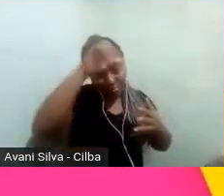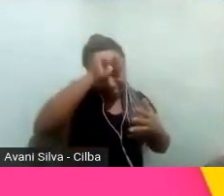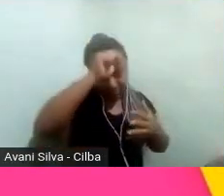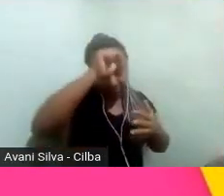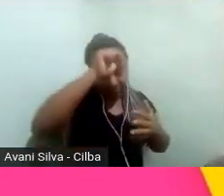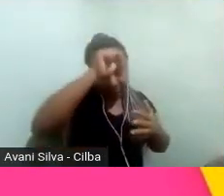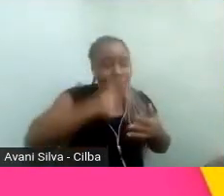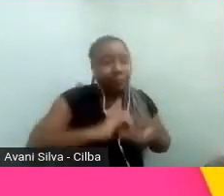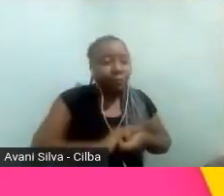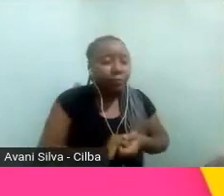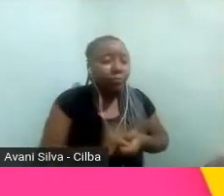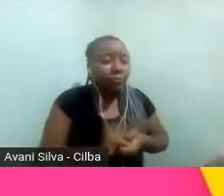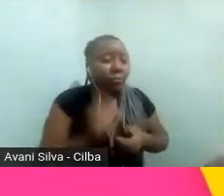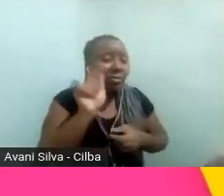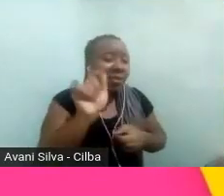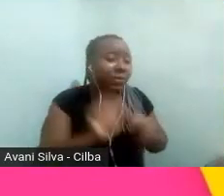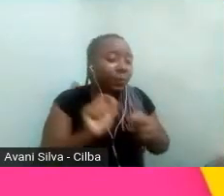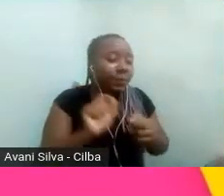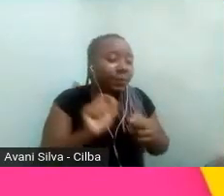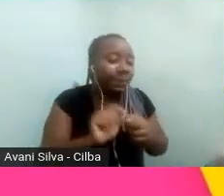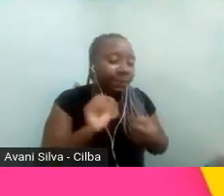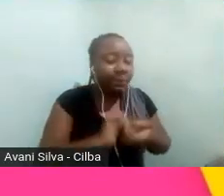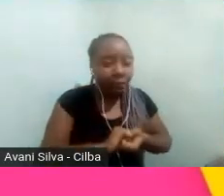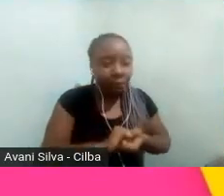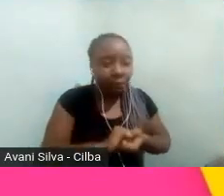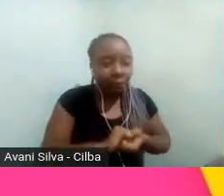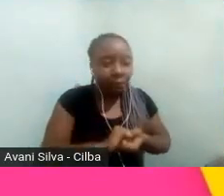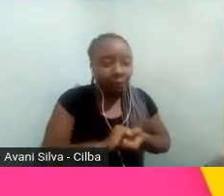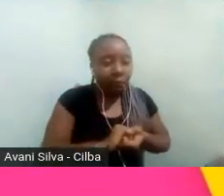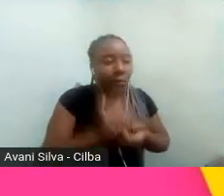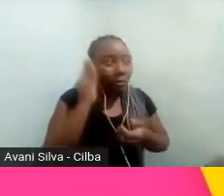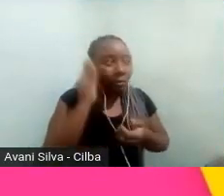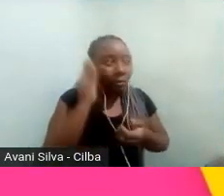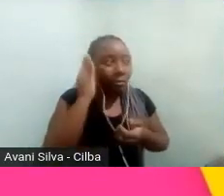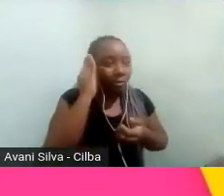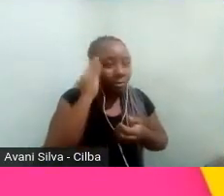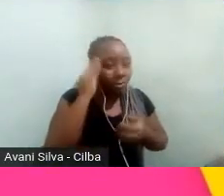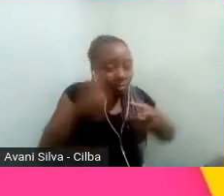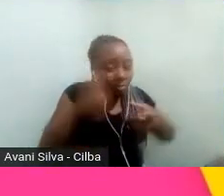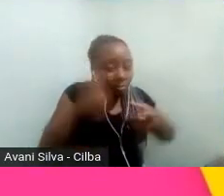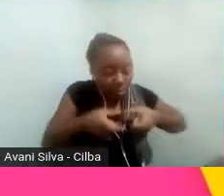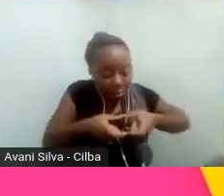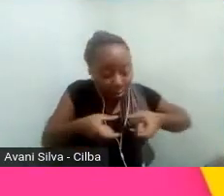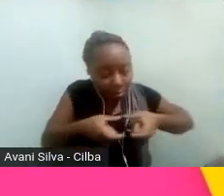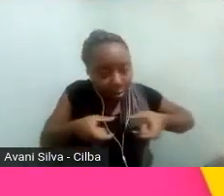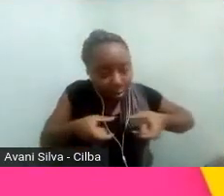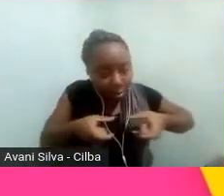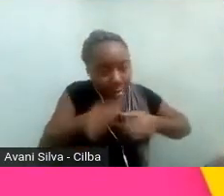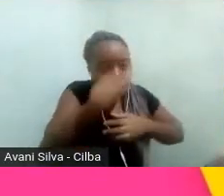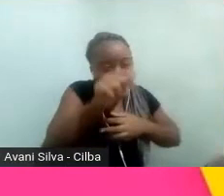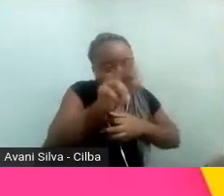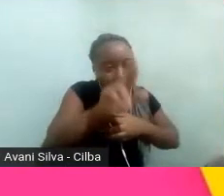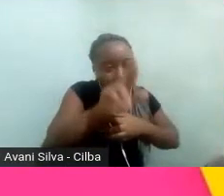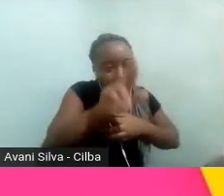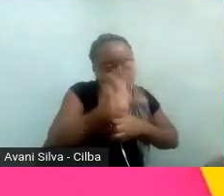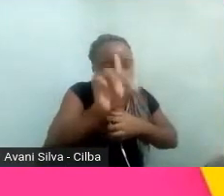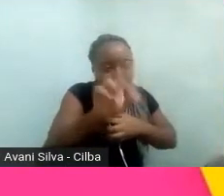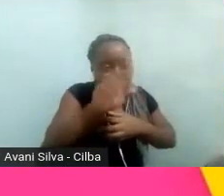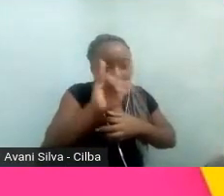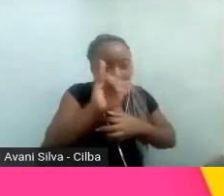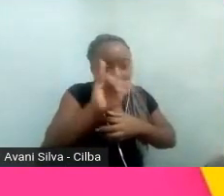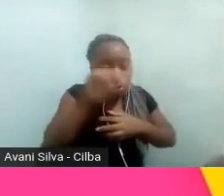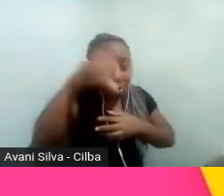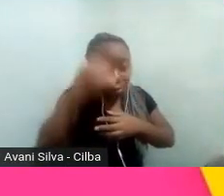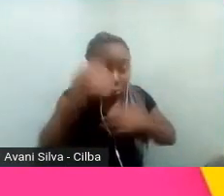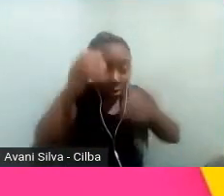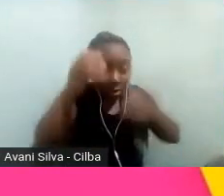O que eu vou fazer? Eu sei que a placa Arduino é o cérebro do robô. Como cérebro